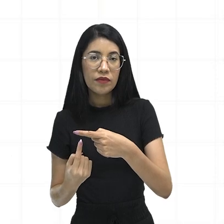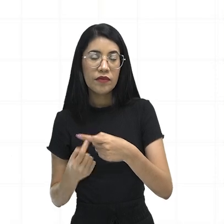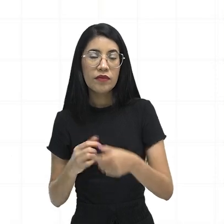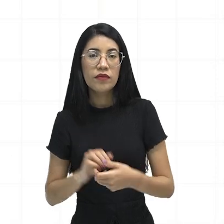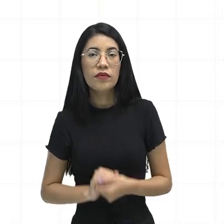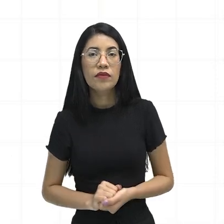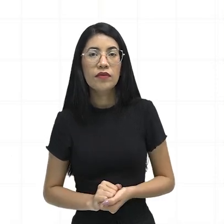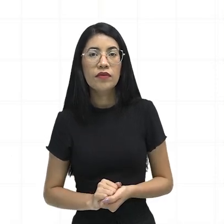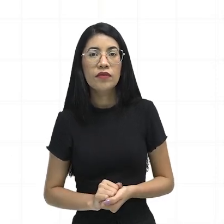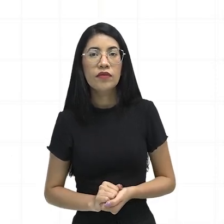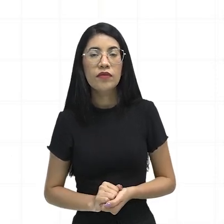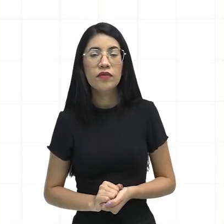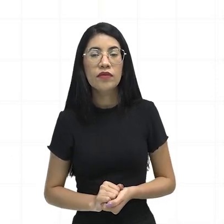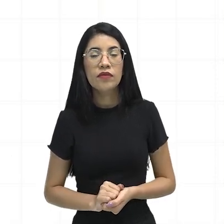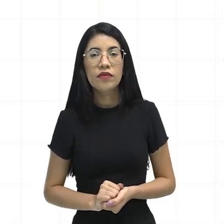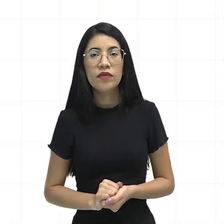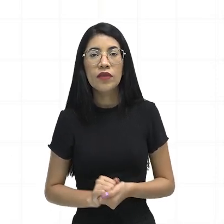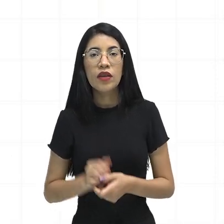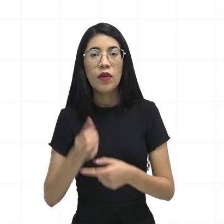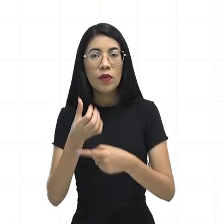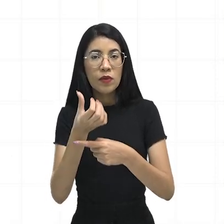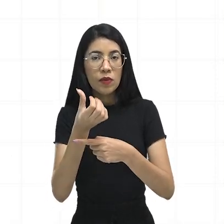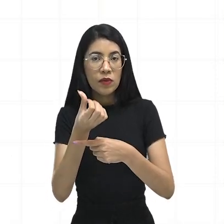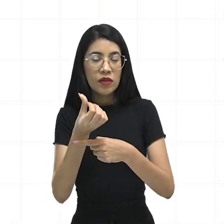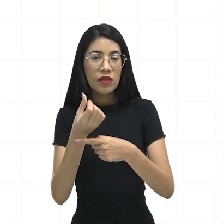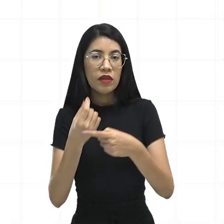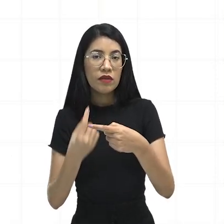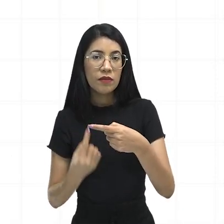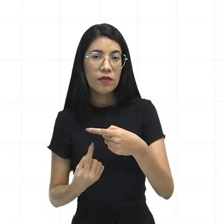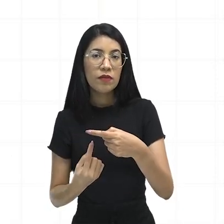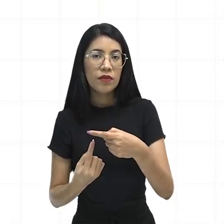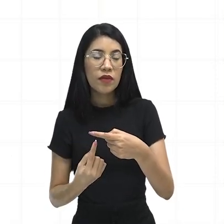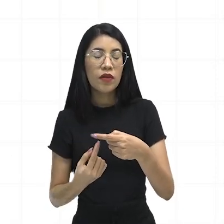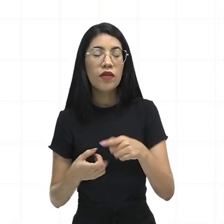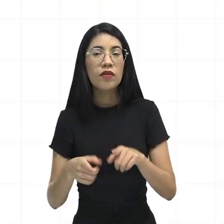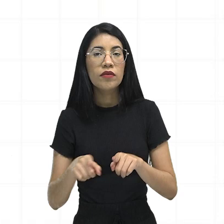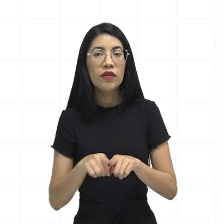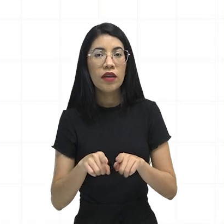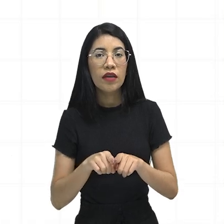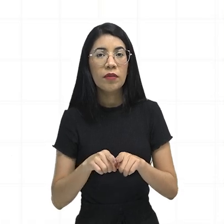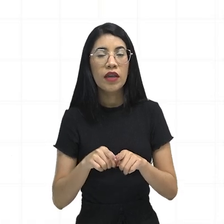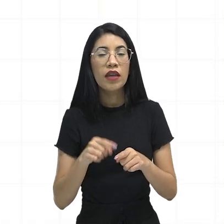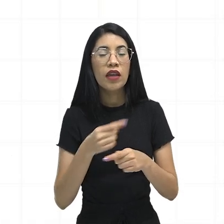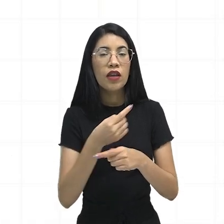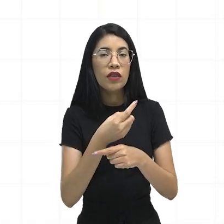O 6 poderia ser 6 dividido por 1, ou até mesmo